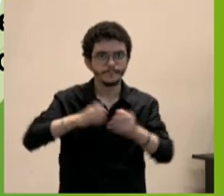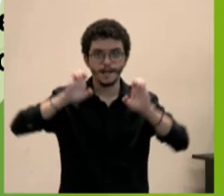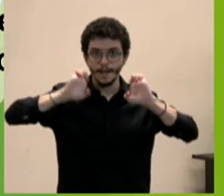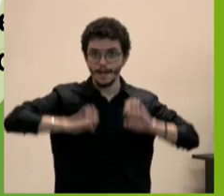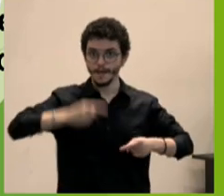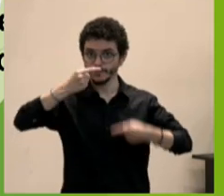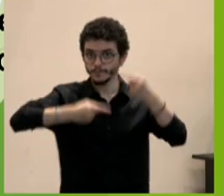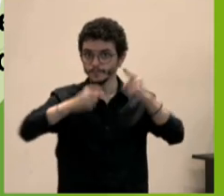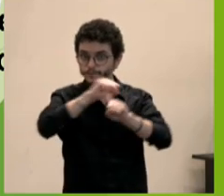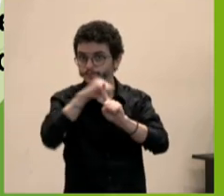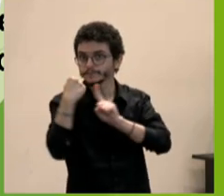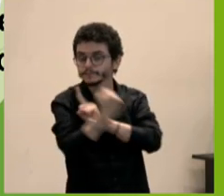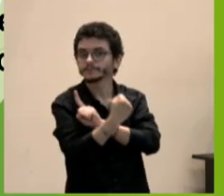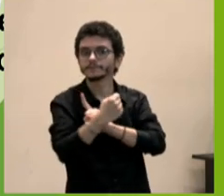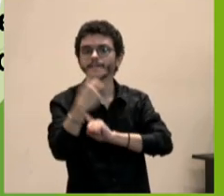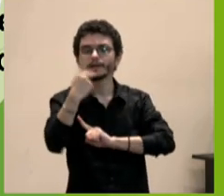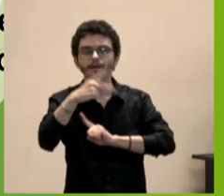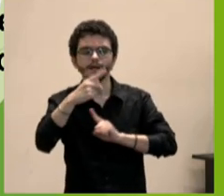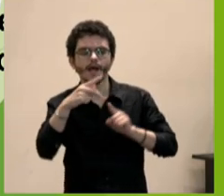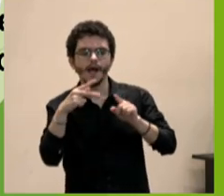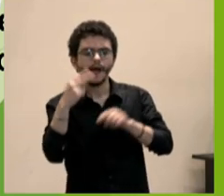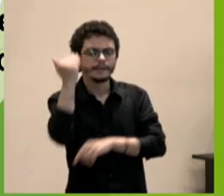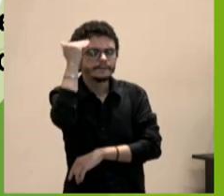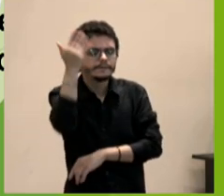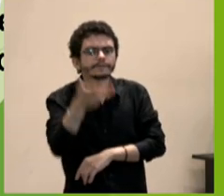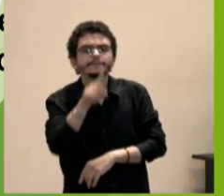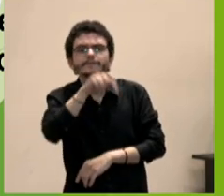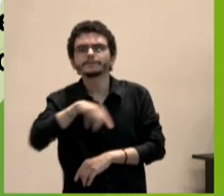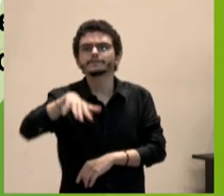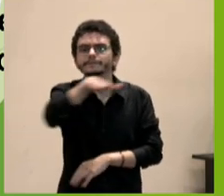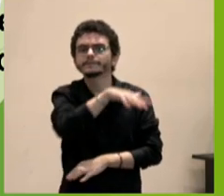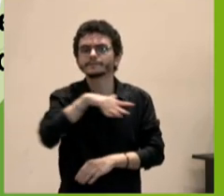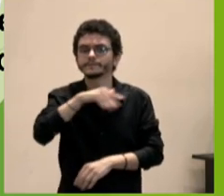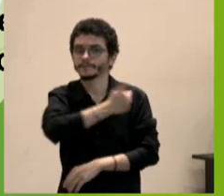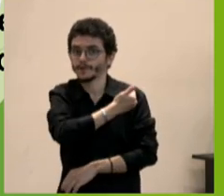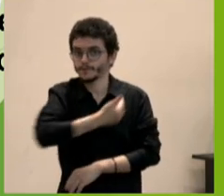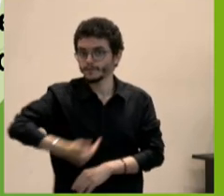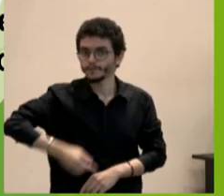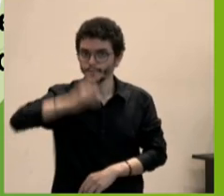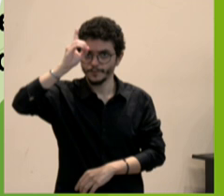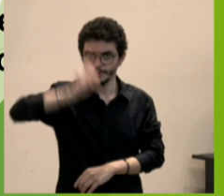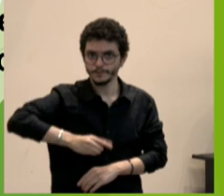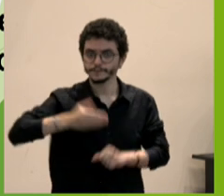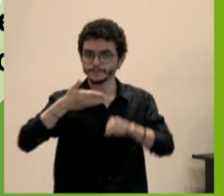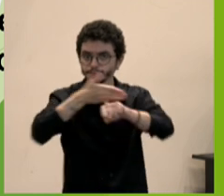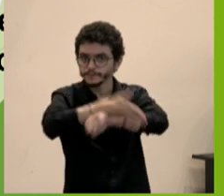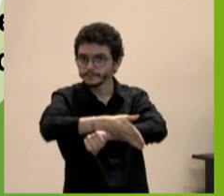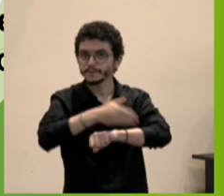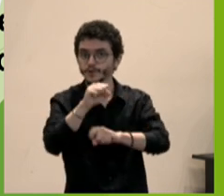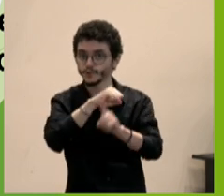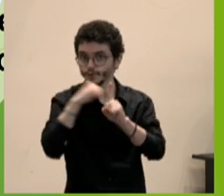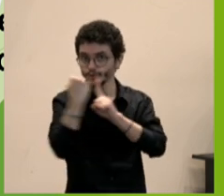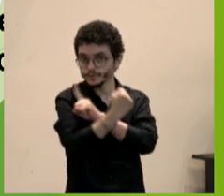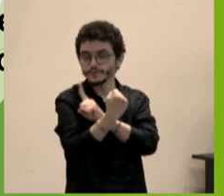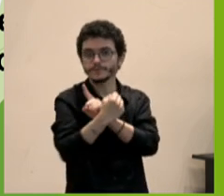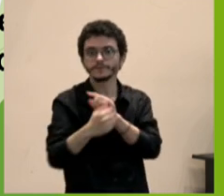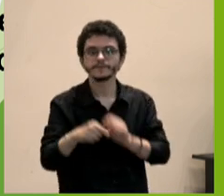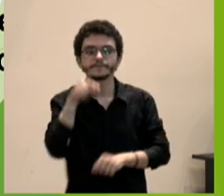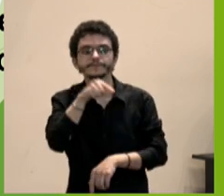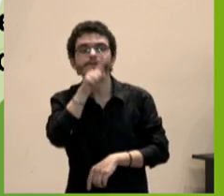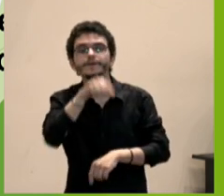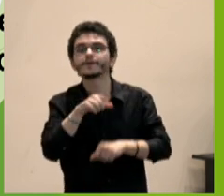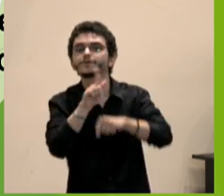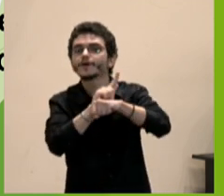ético-político e social, que se configura como espaço público de direito de participação social. Isto é